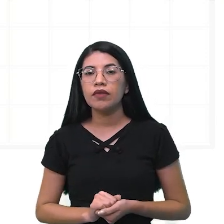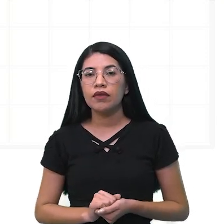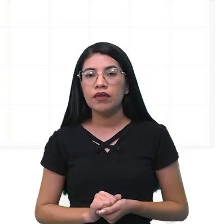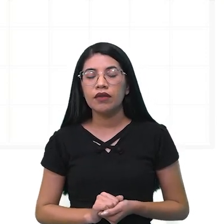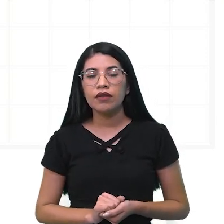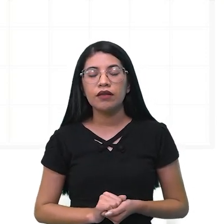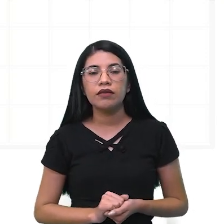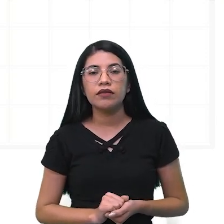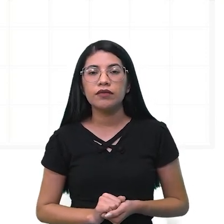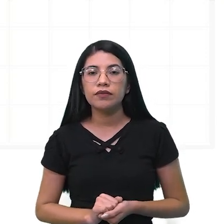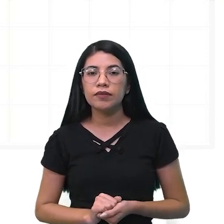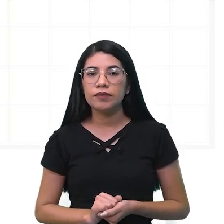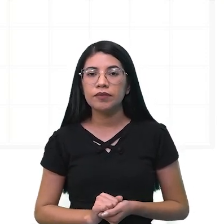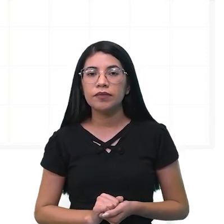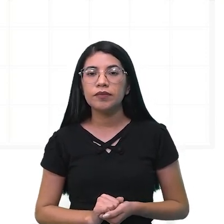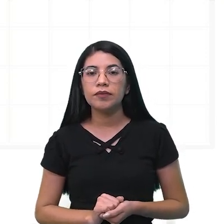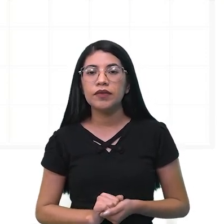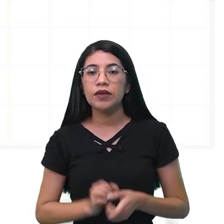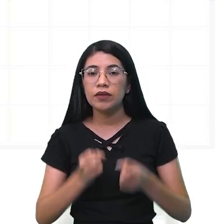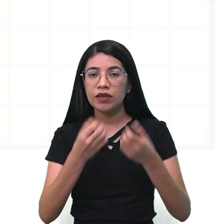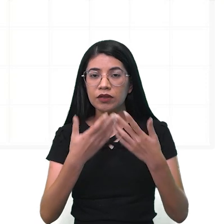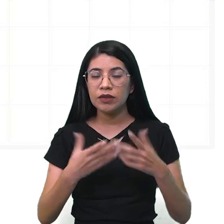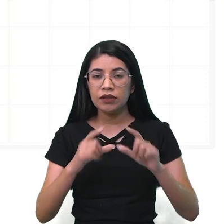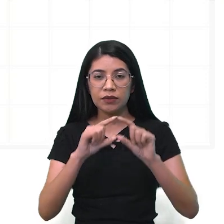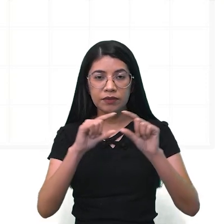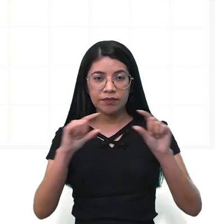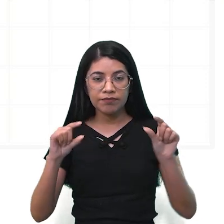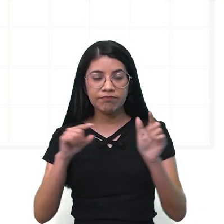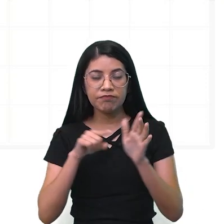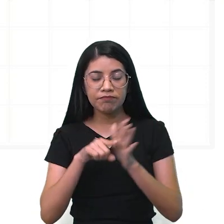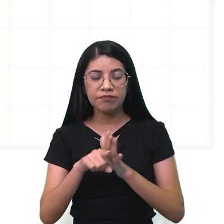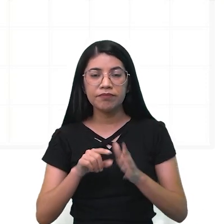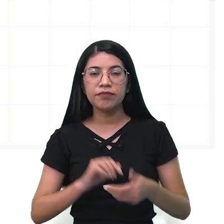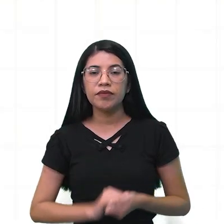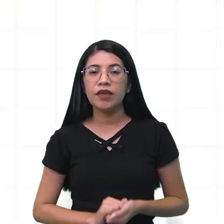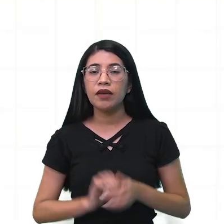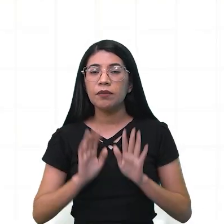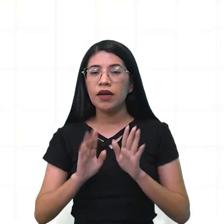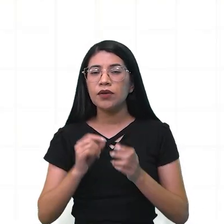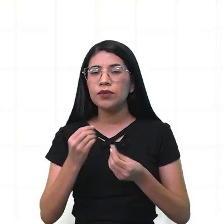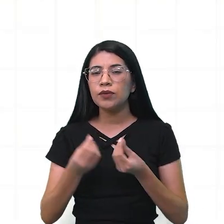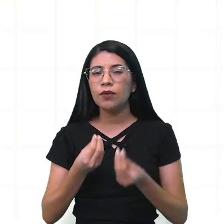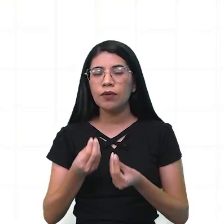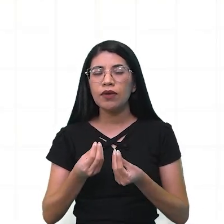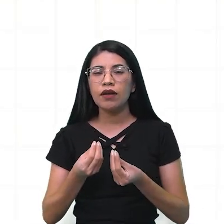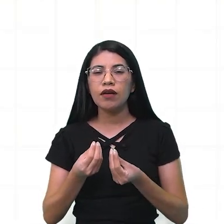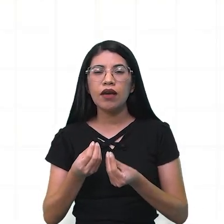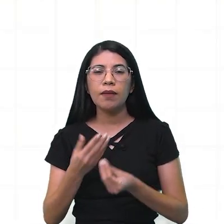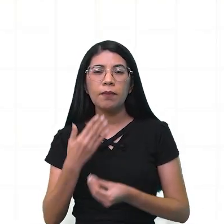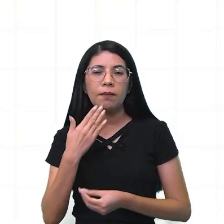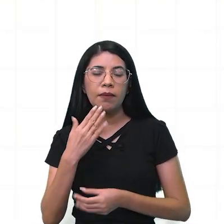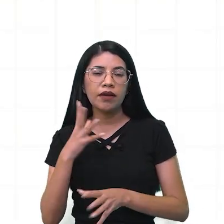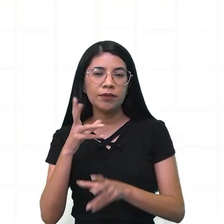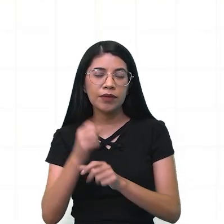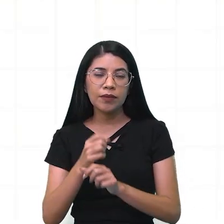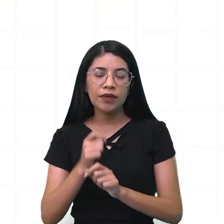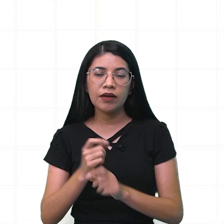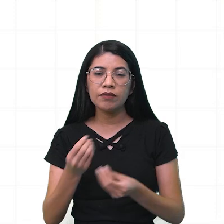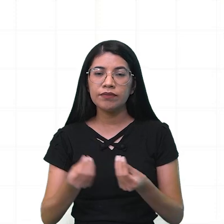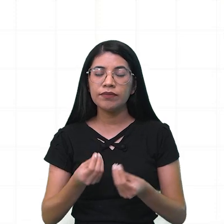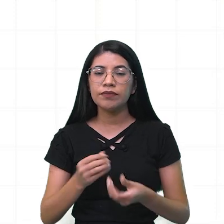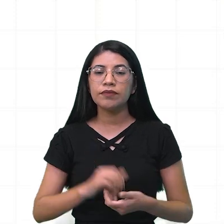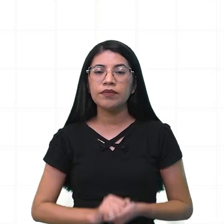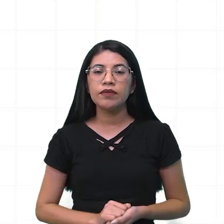está dizendo aqui no enunciado da questão. Vamos ver o que está sendo pedido agora. Na letra